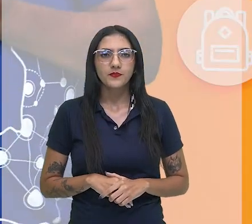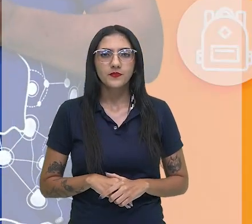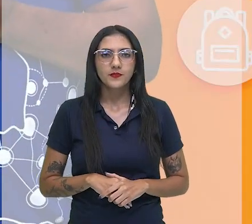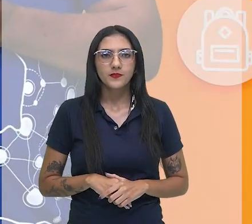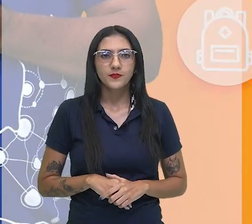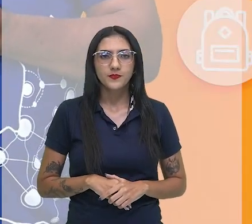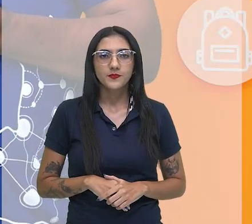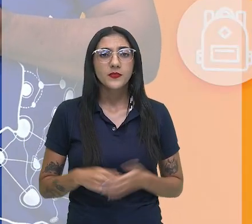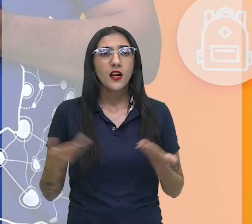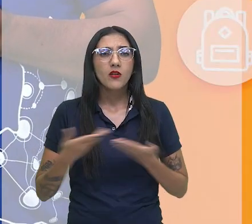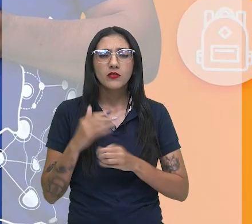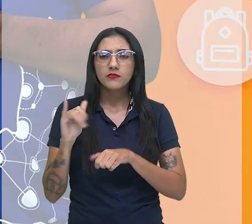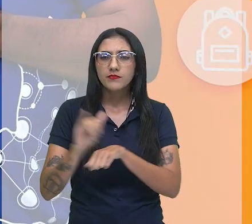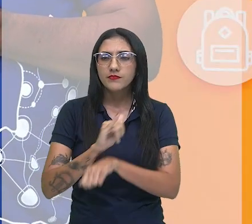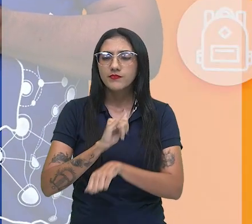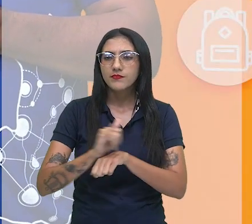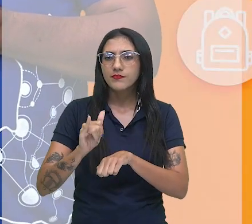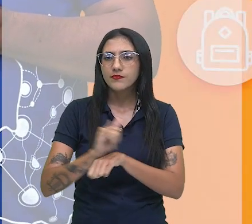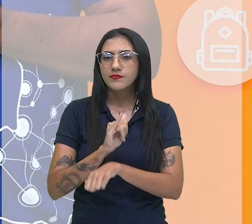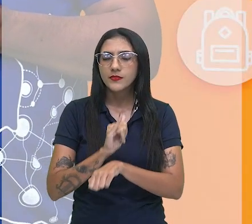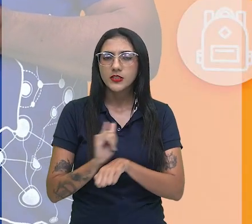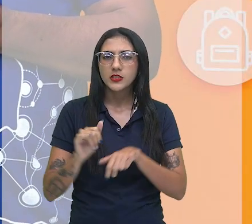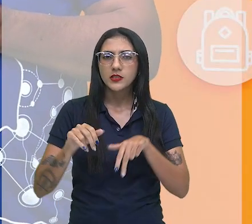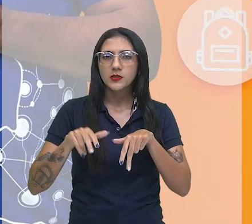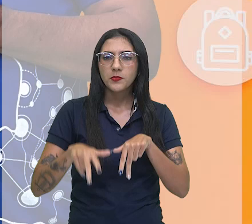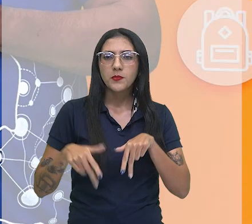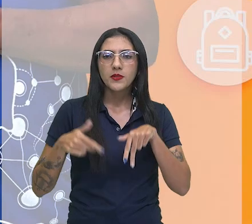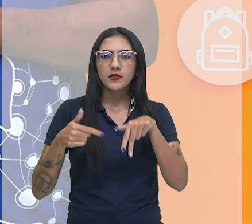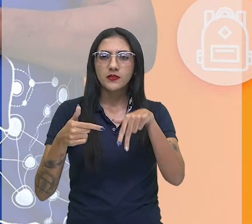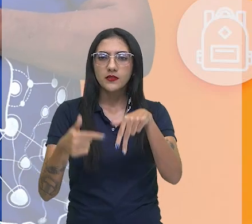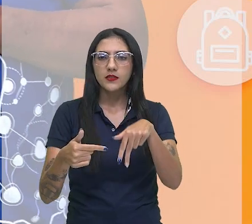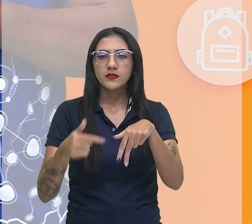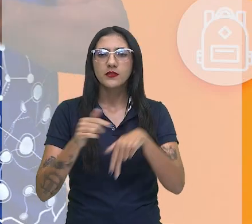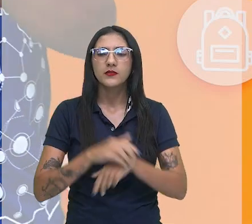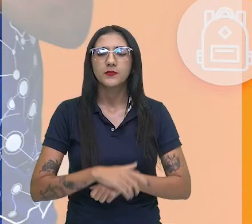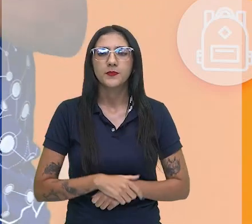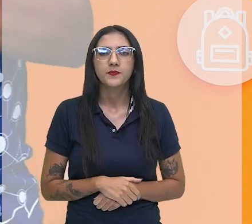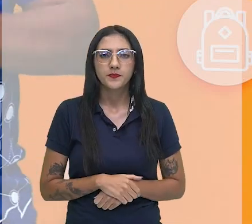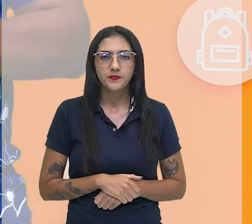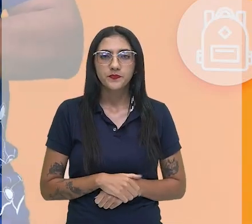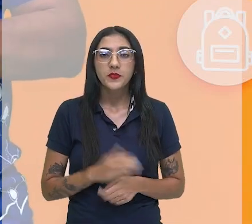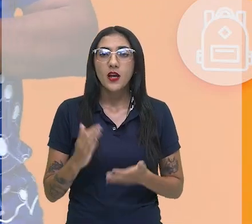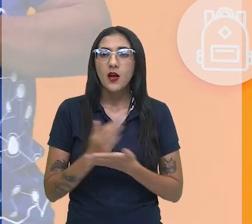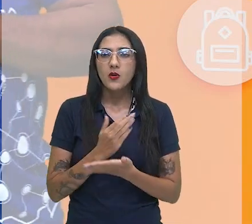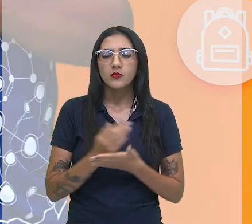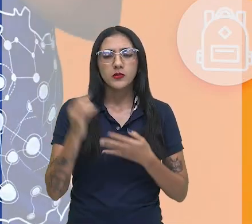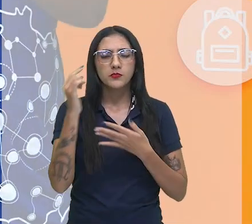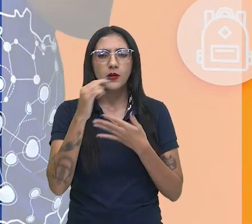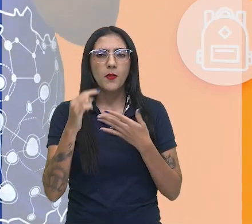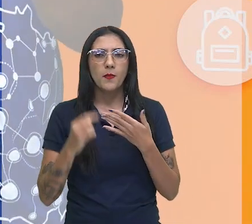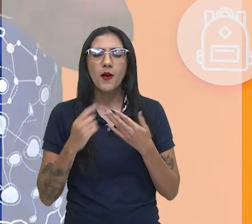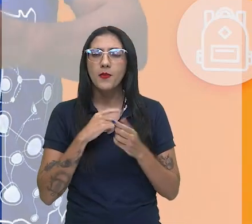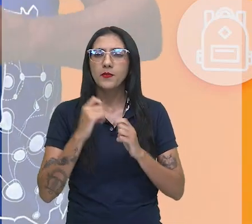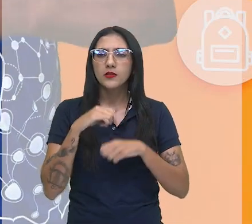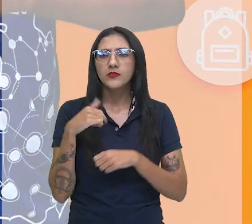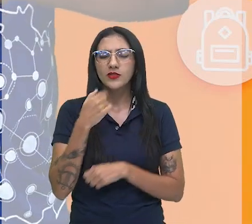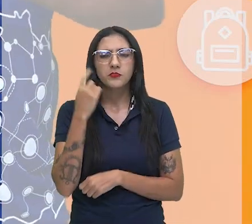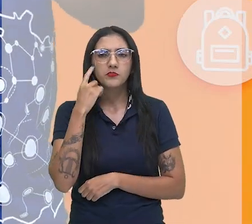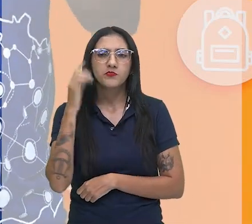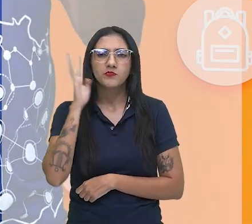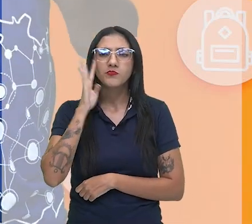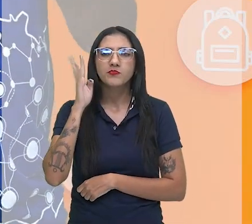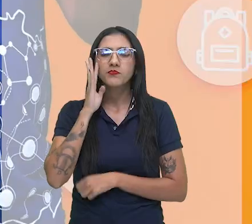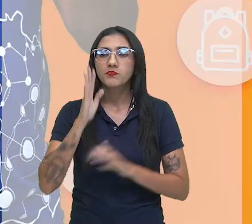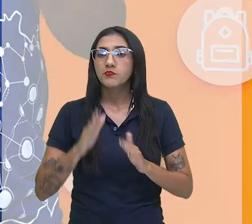de mobilização e militância. Então, aqui a gente vai ver alguns pontos que podem nos ajudar a pensar, né, na nossa comunidade, na